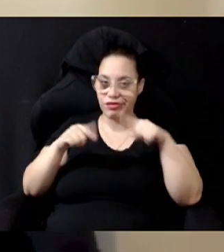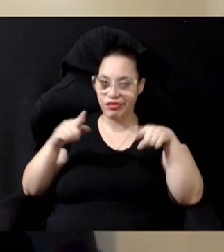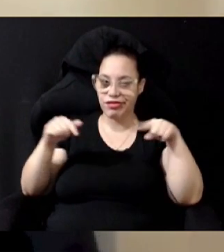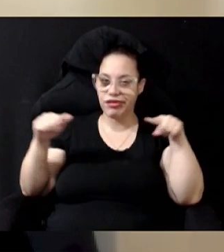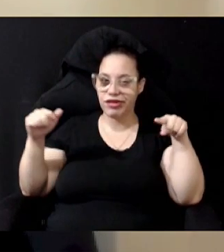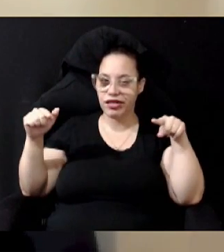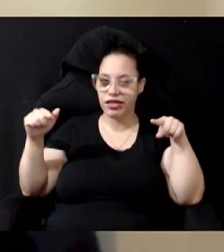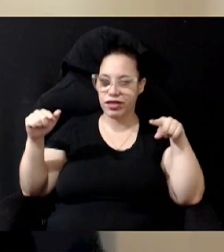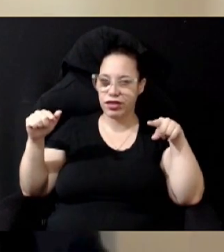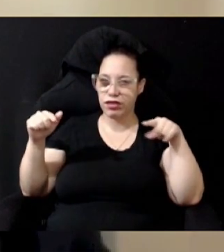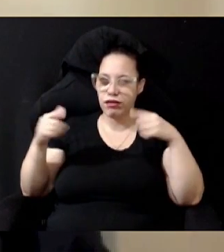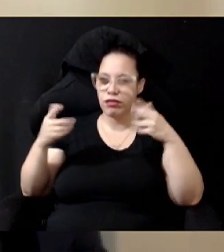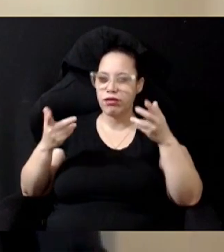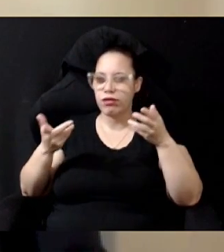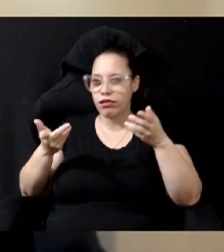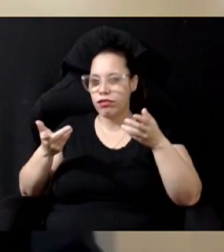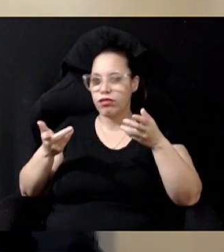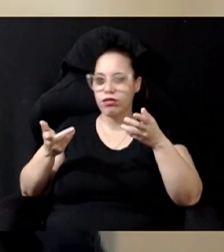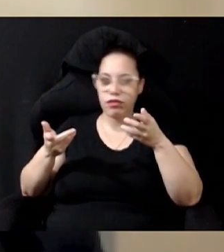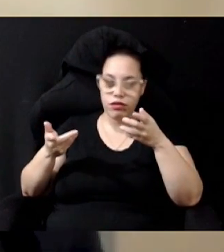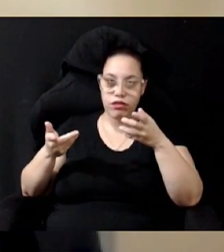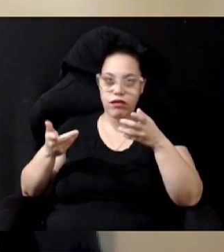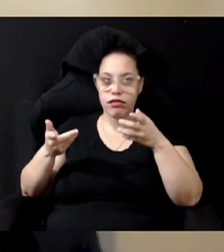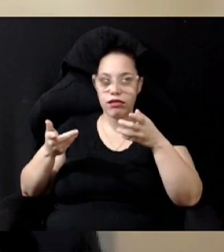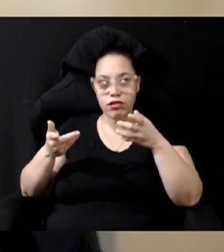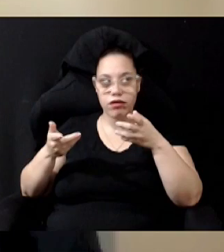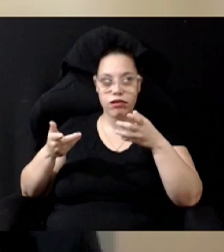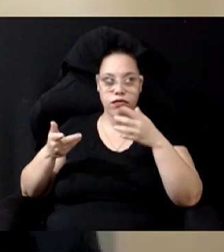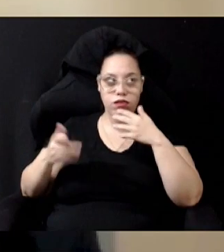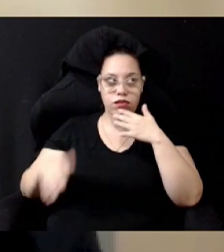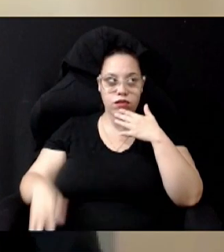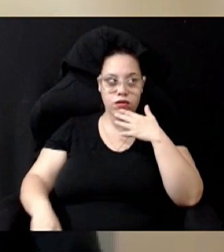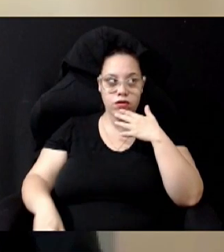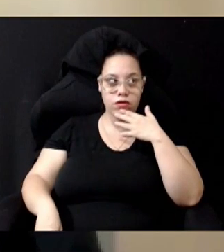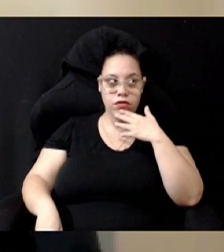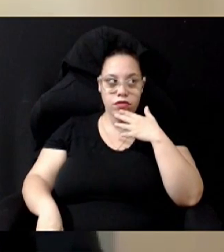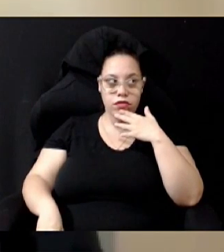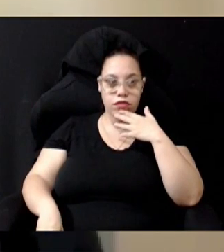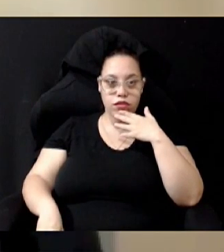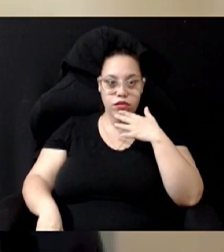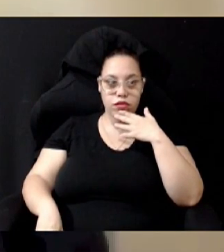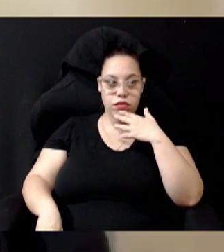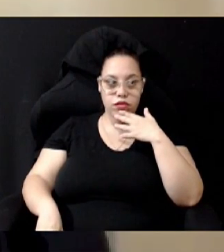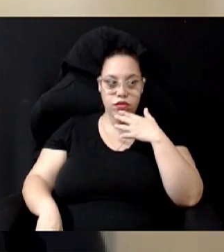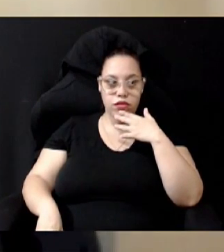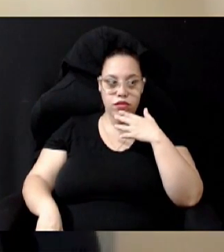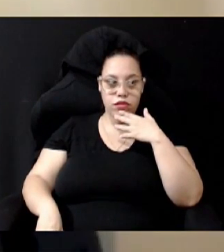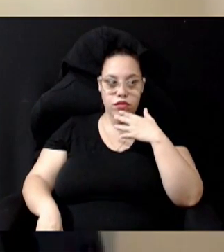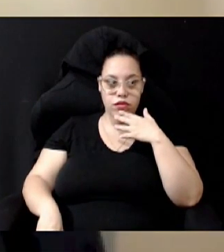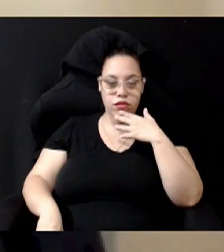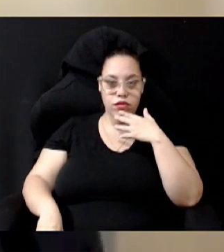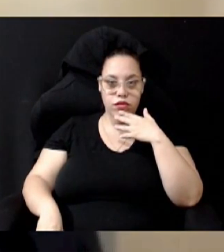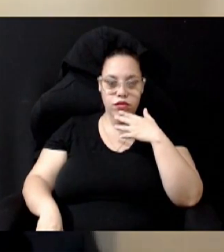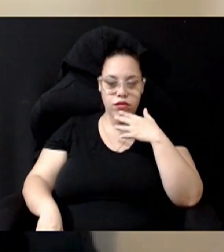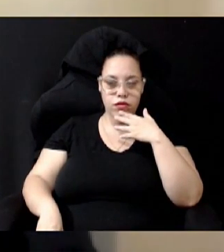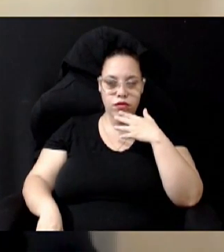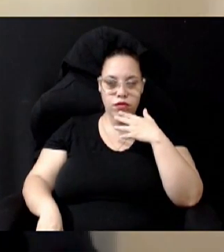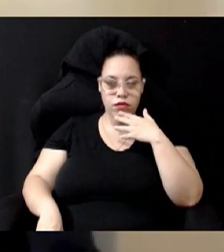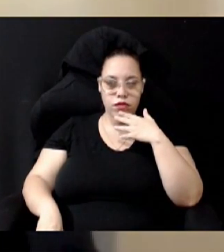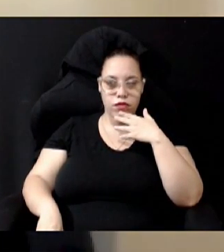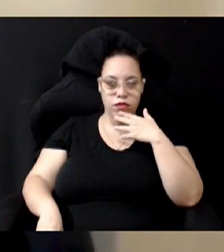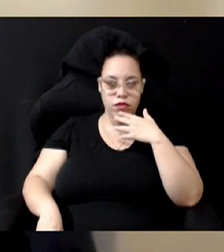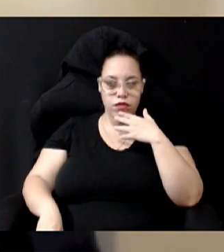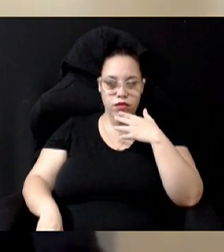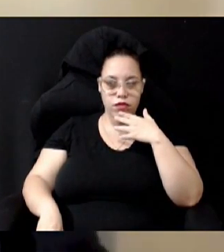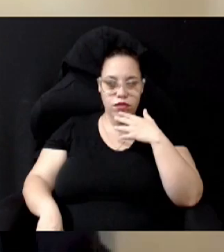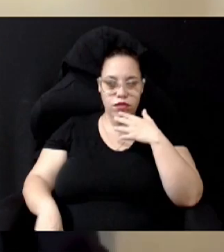das causas, a maior parte das origens são mais um conceito que se chama